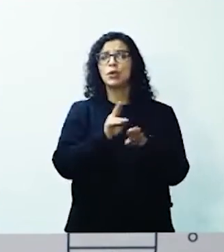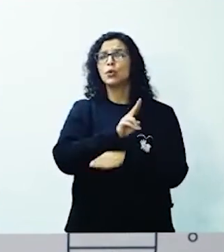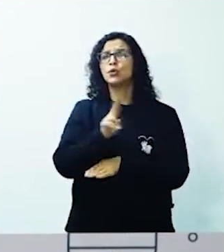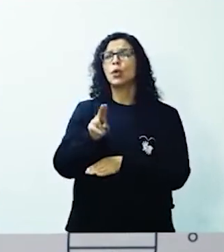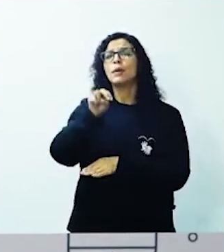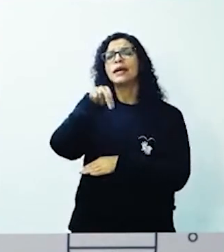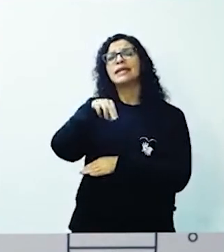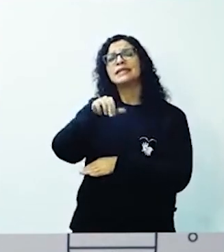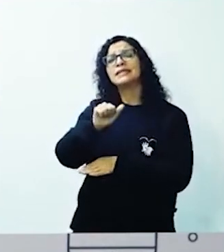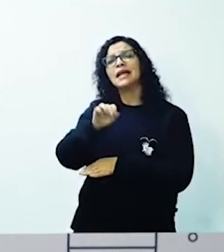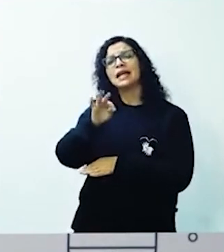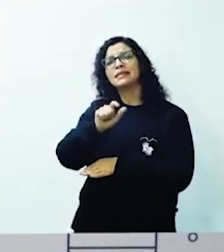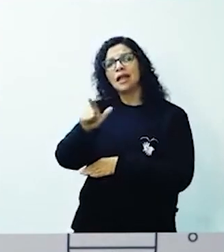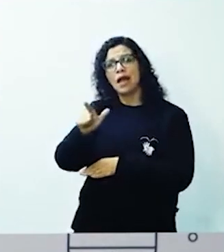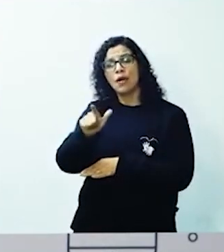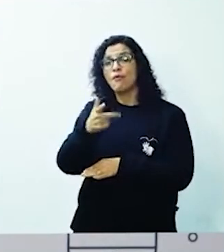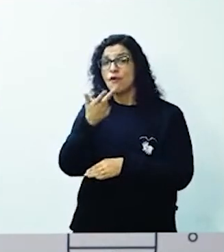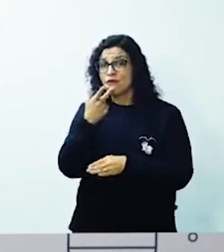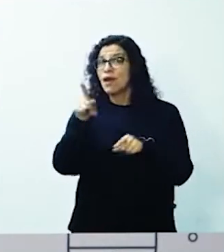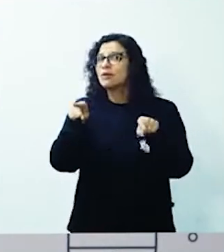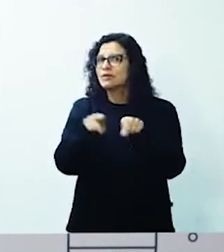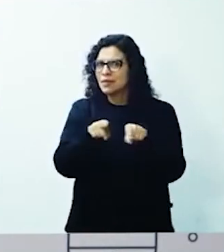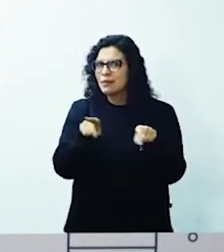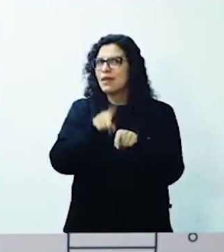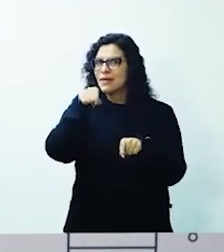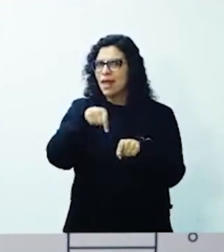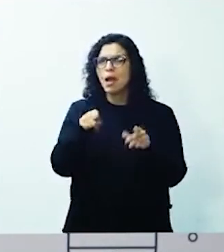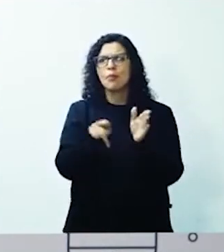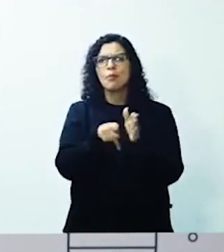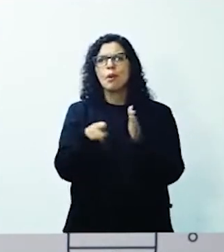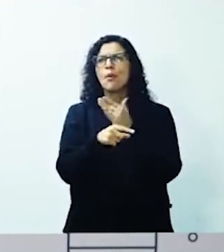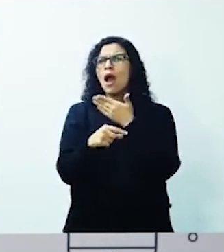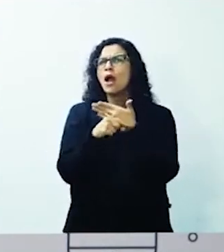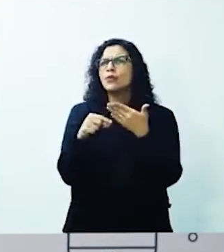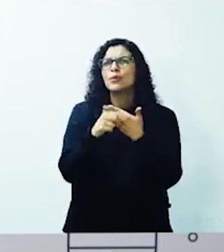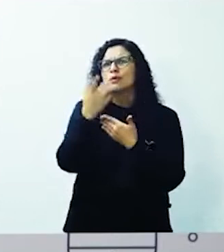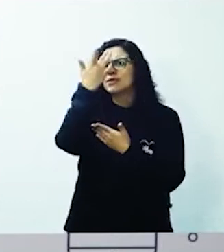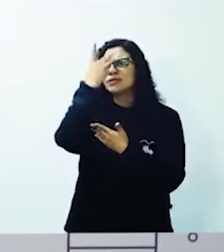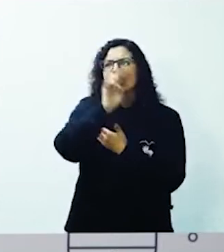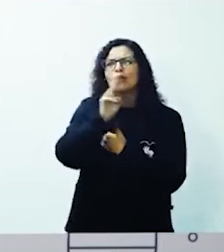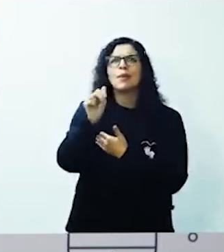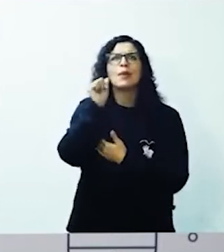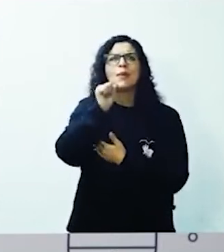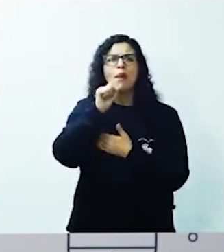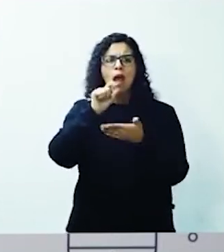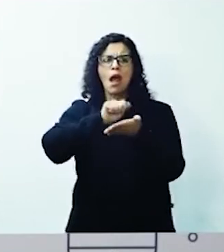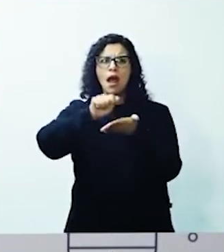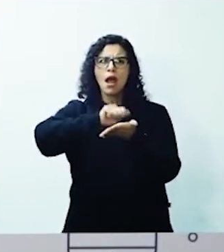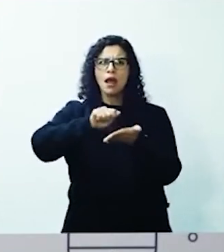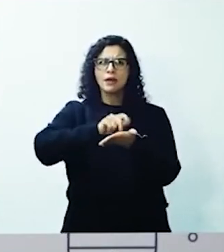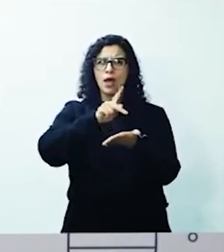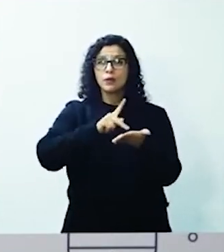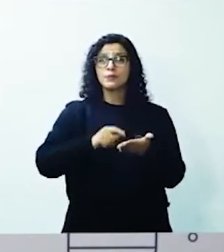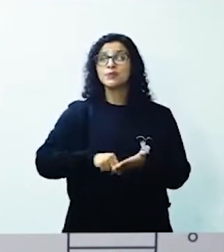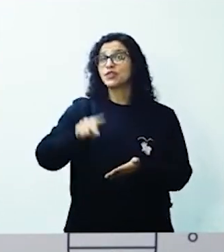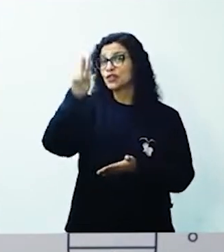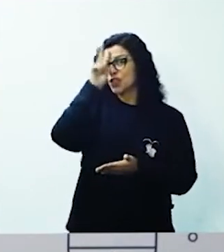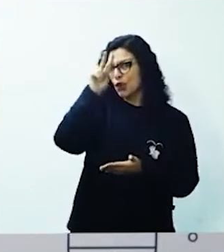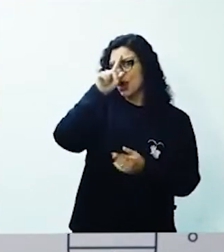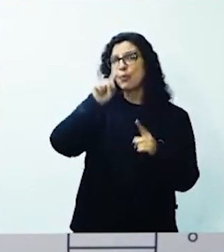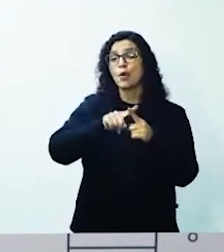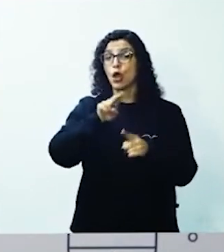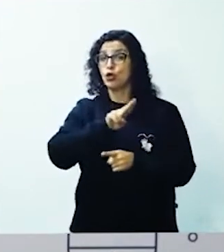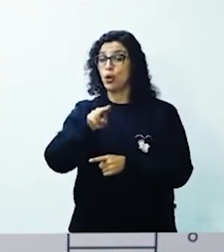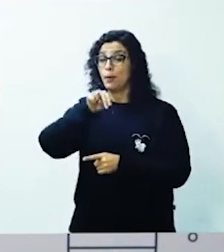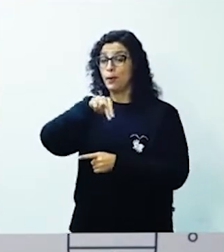chama-se Natal. E eu confesso também que nem a autora, eu sei que é uma autora do poema, eu lembro. Por quê?